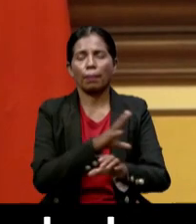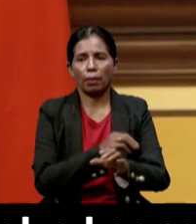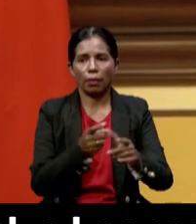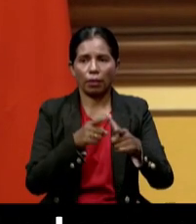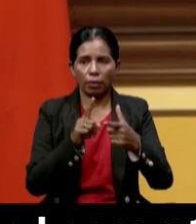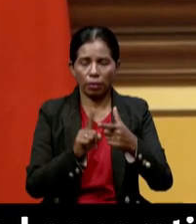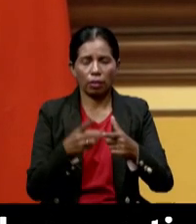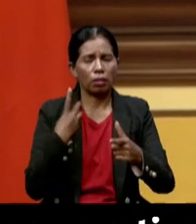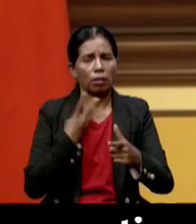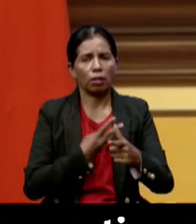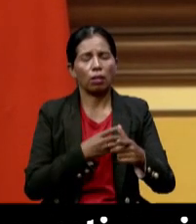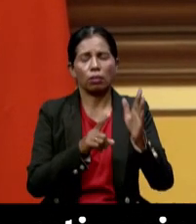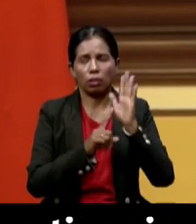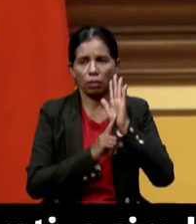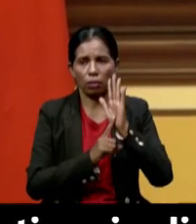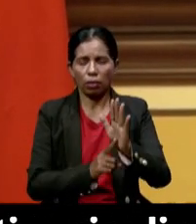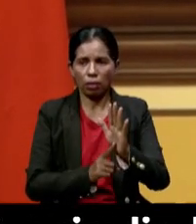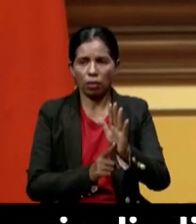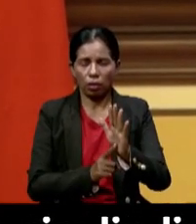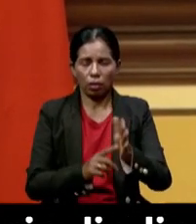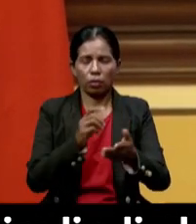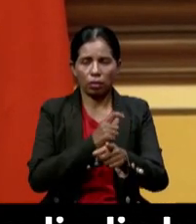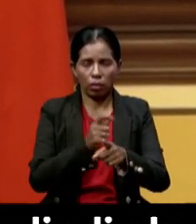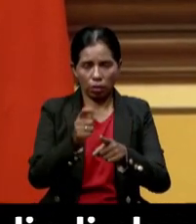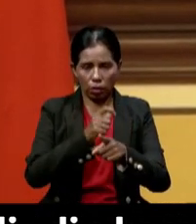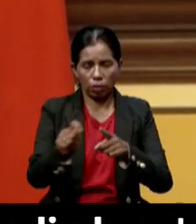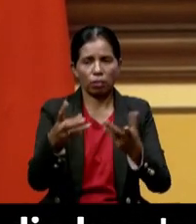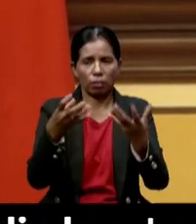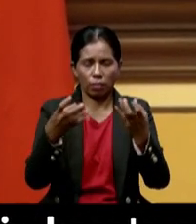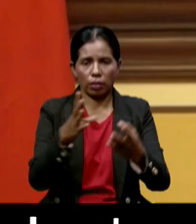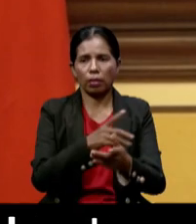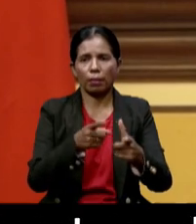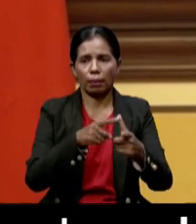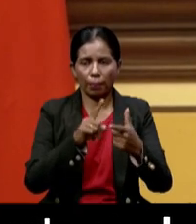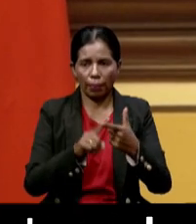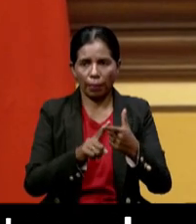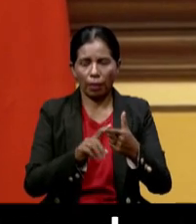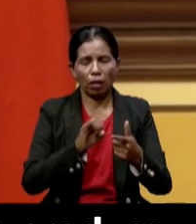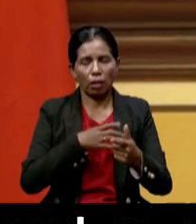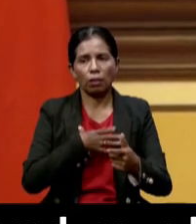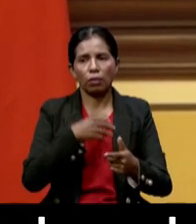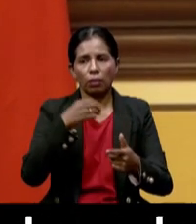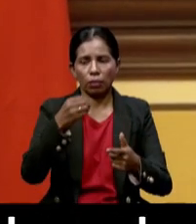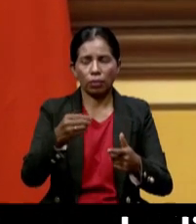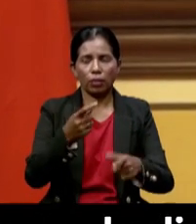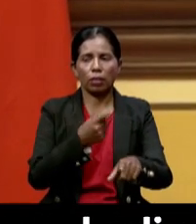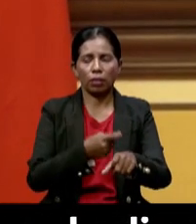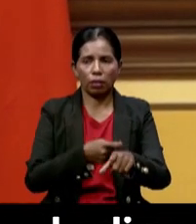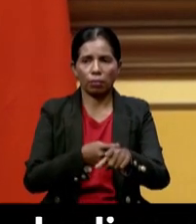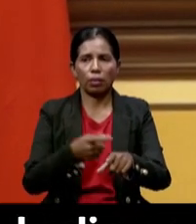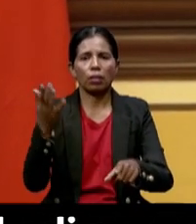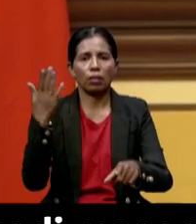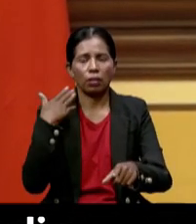Mas eu sou uma pessoa muito prática, muito pragmática. E gostaria de passar